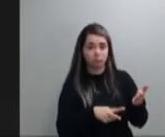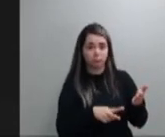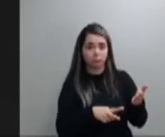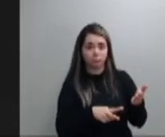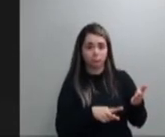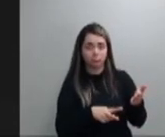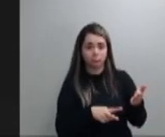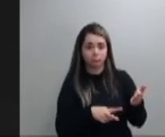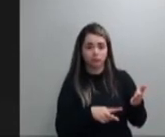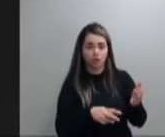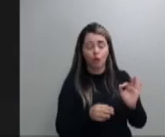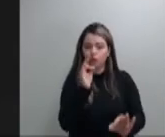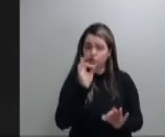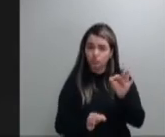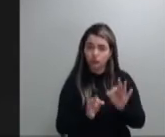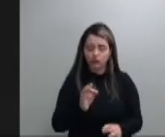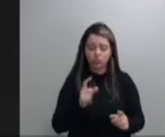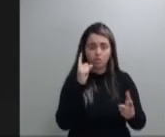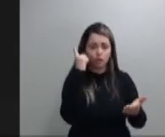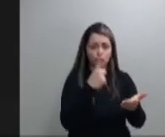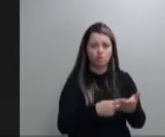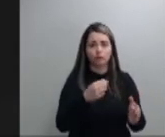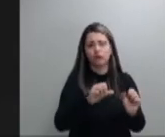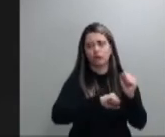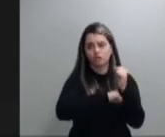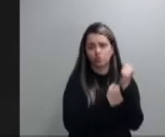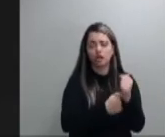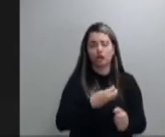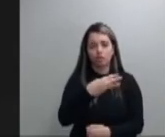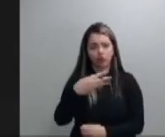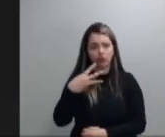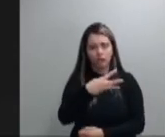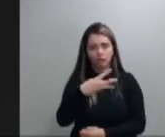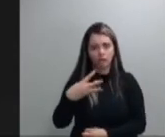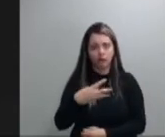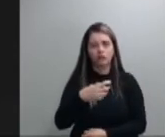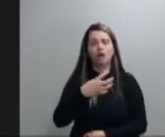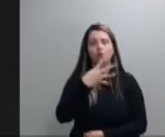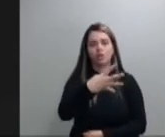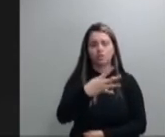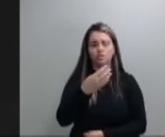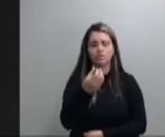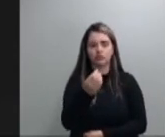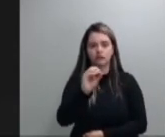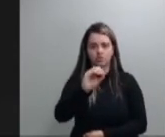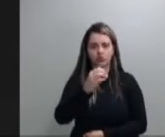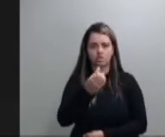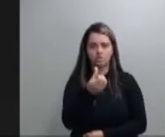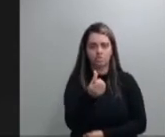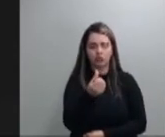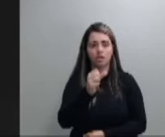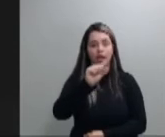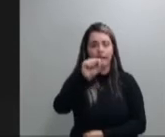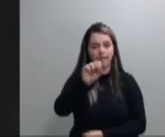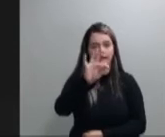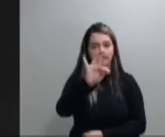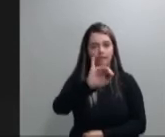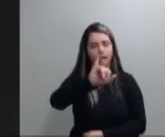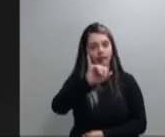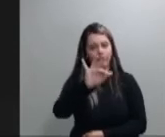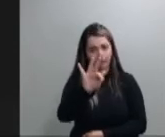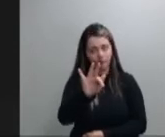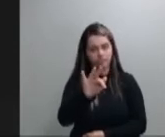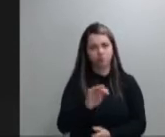se contém no julgamento do mandato de segurança 33-406 do STF. Verdadeiro leading case da